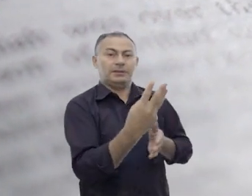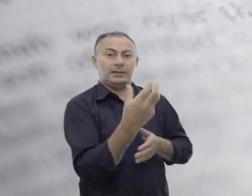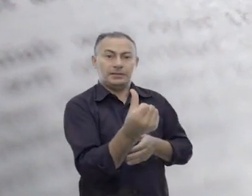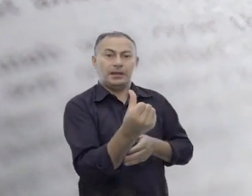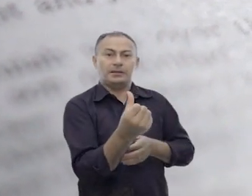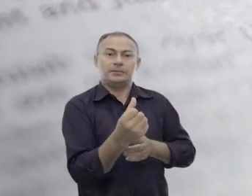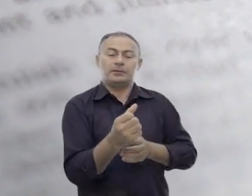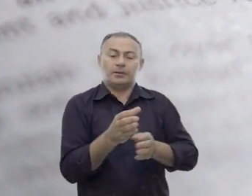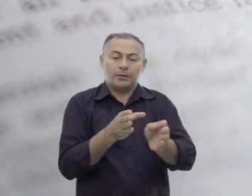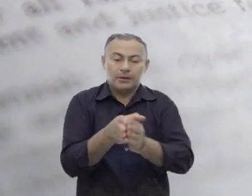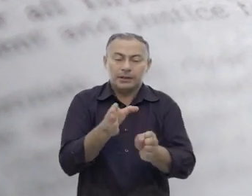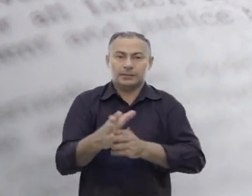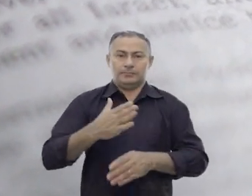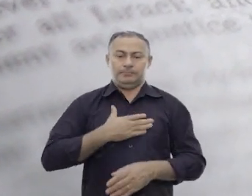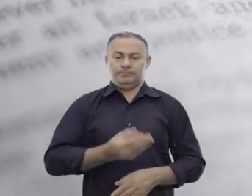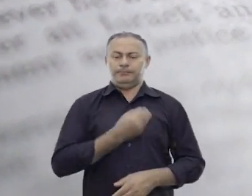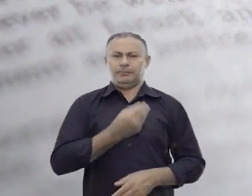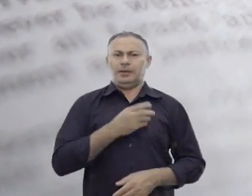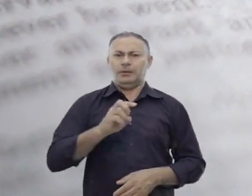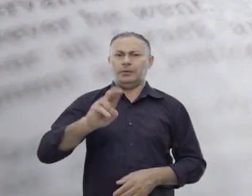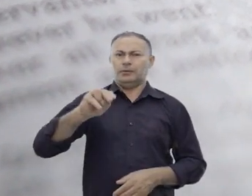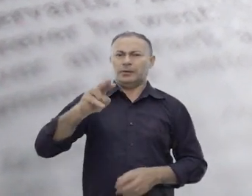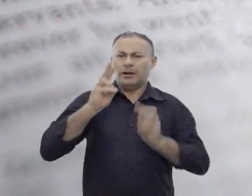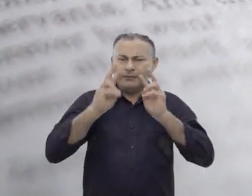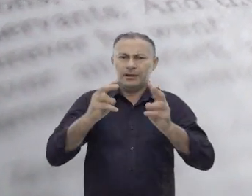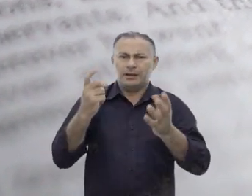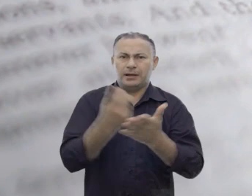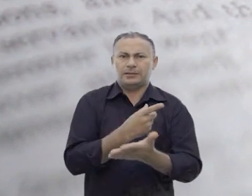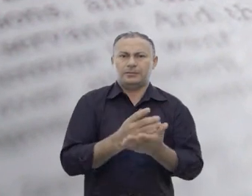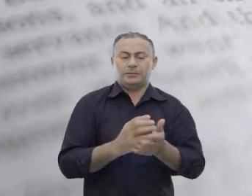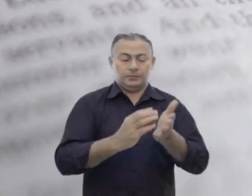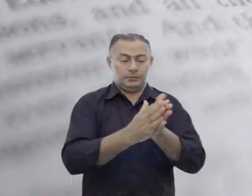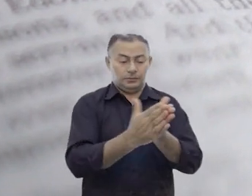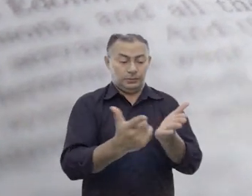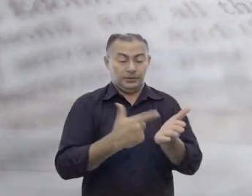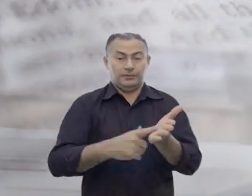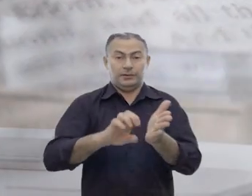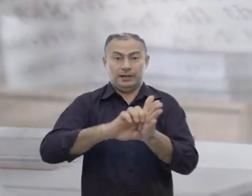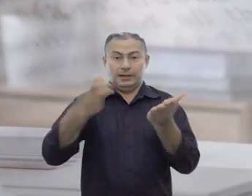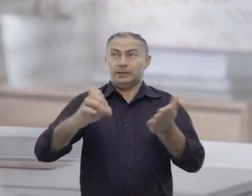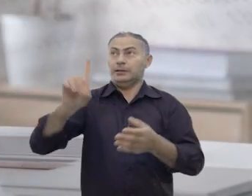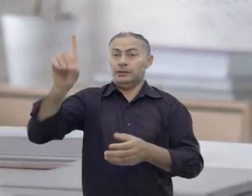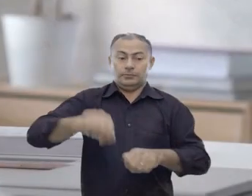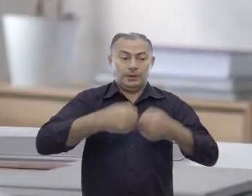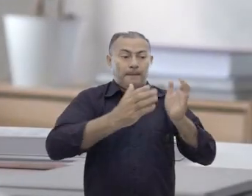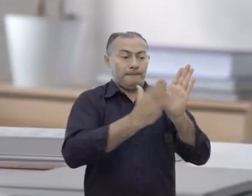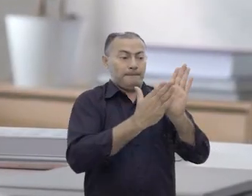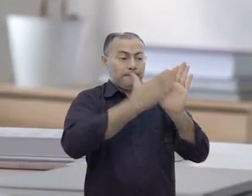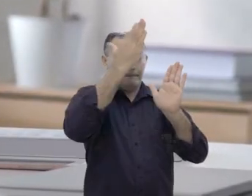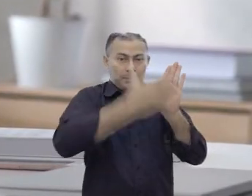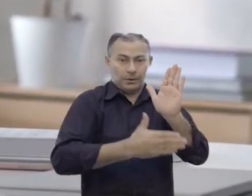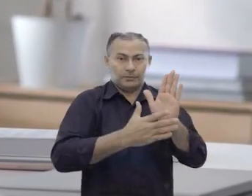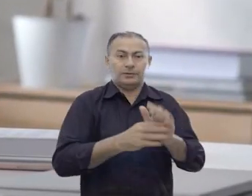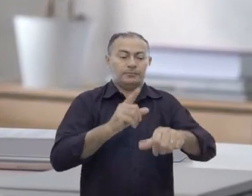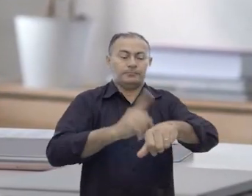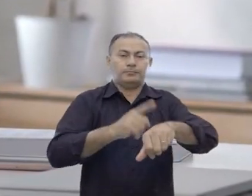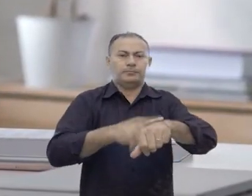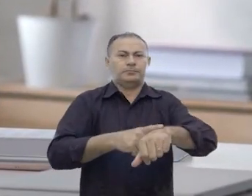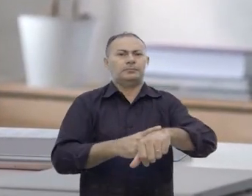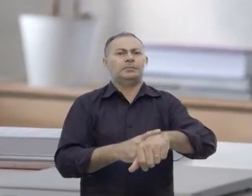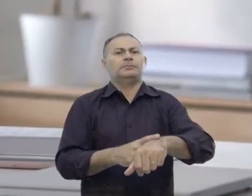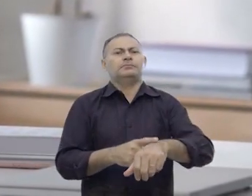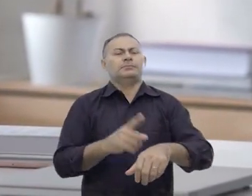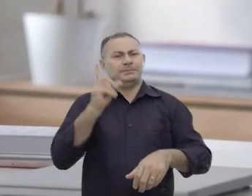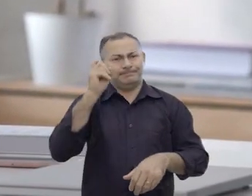sido o versículo que orienta a minha vida. Eu nunca vi esse princípio falhar. No livro de Esdras, vemos Deus dando prova desse princípio